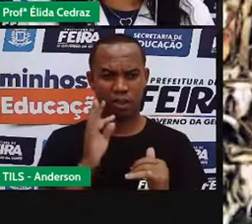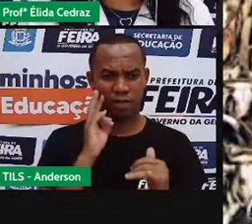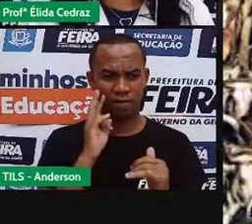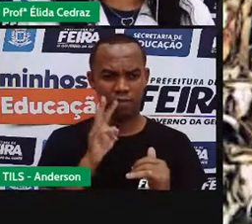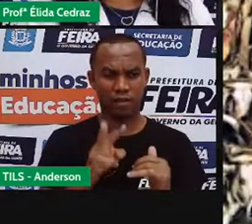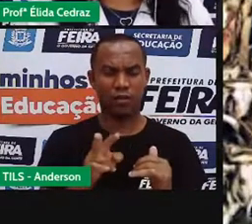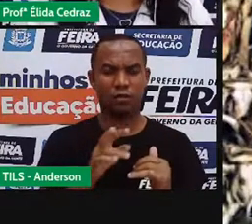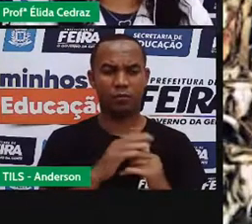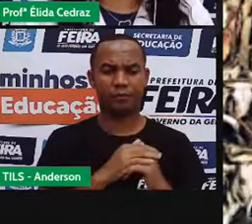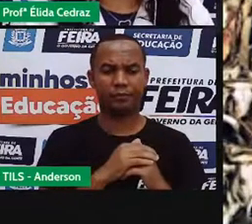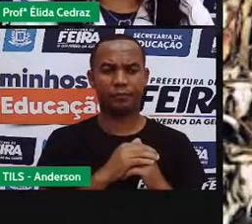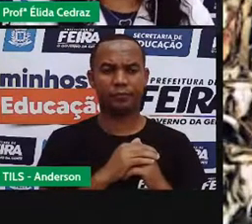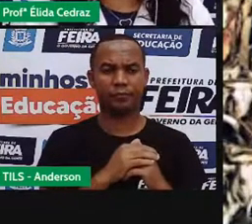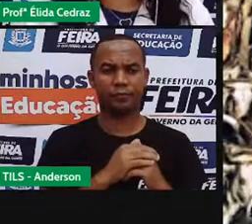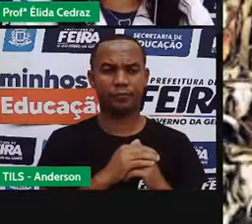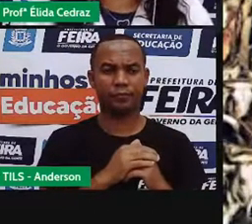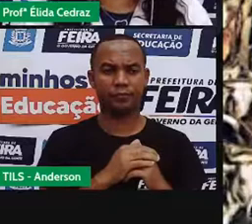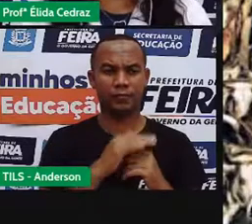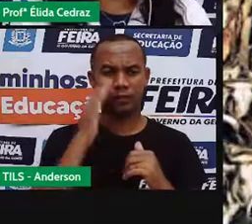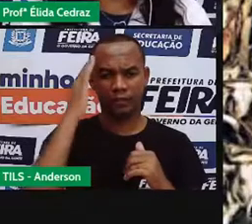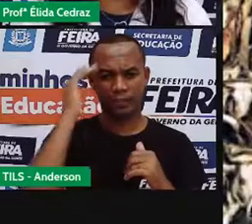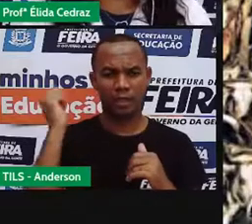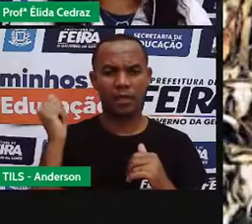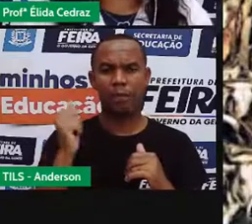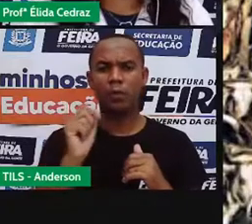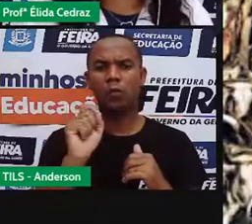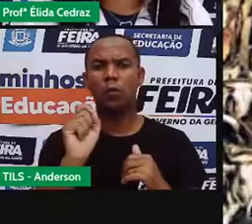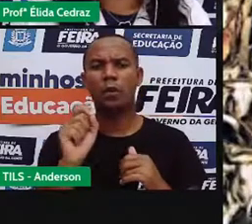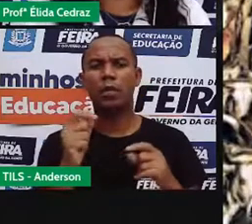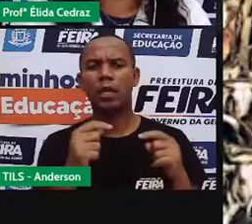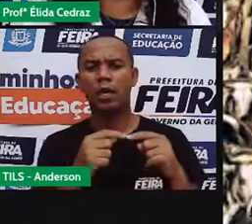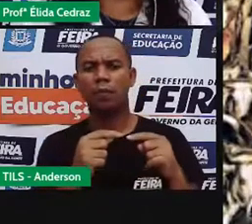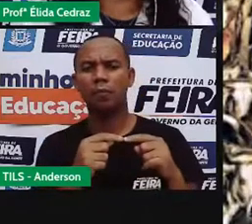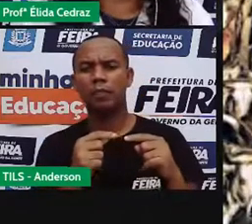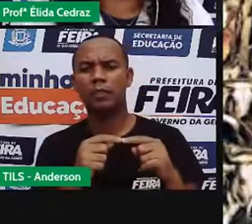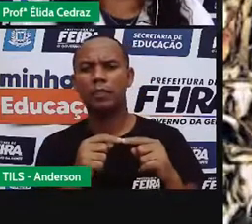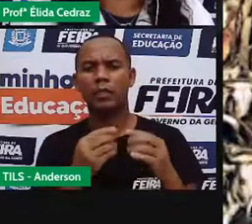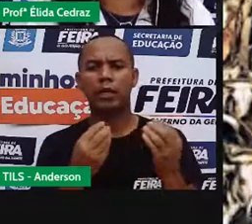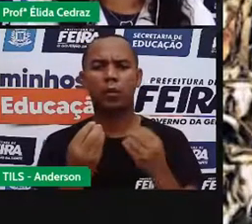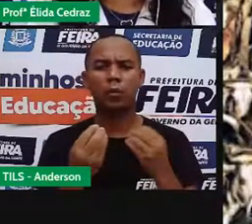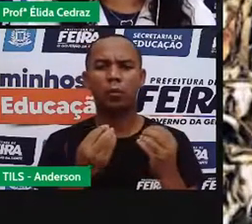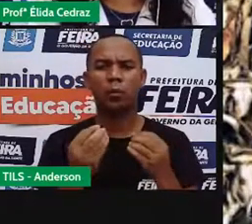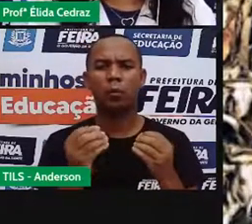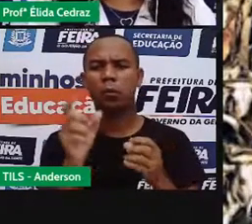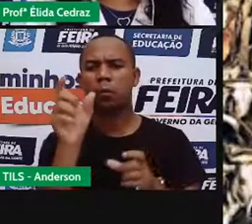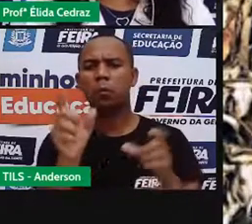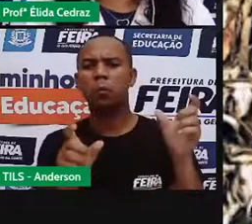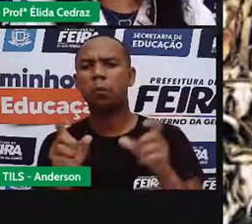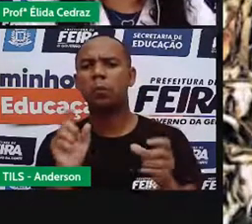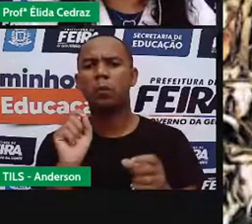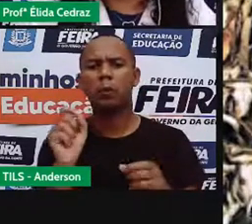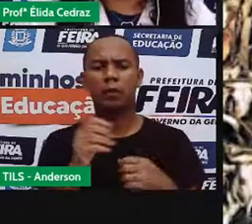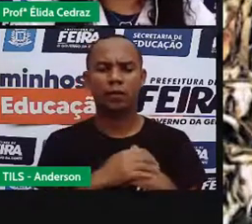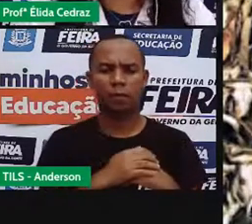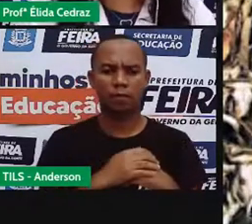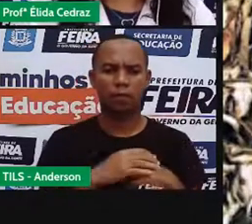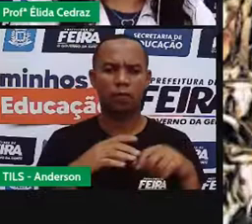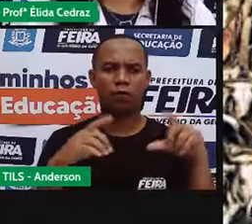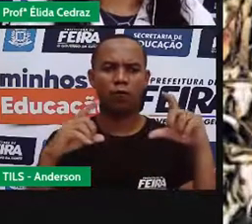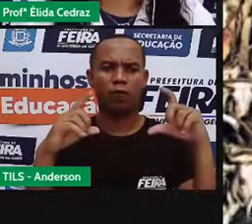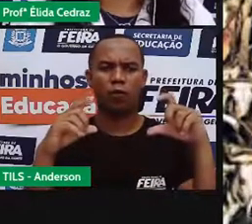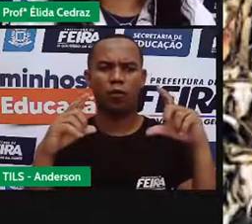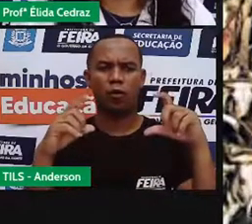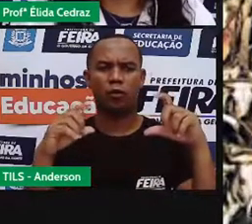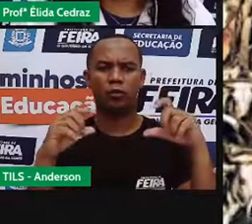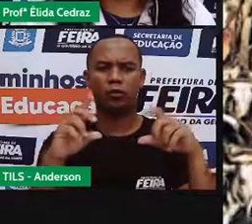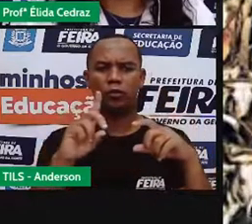imagem? Sabe do que ela é? O que que ela representa? Essa imagem